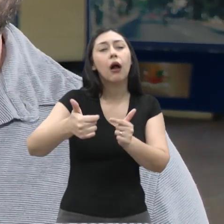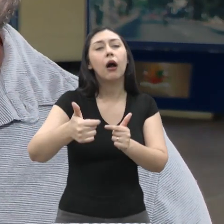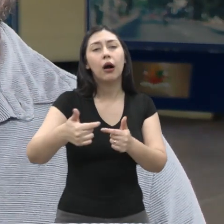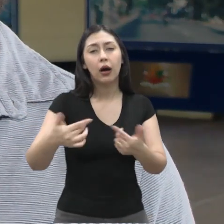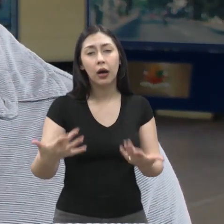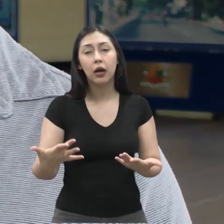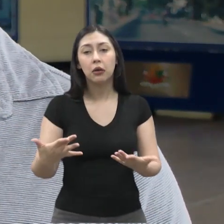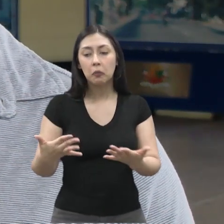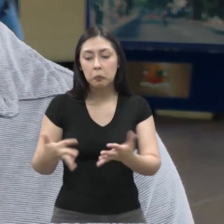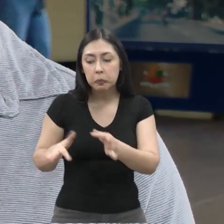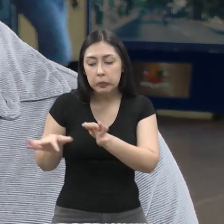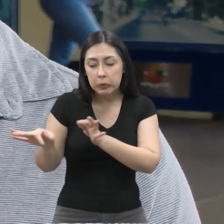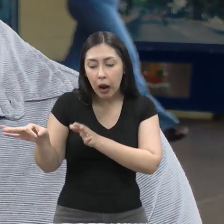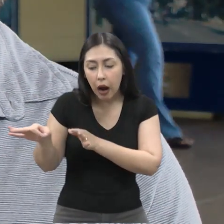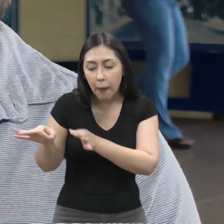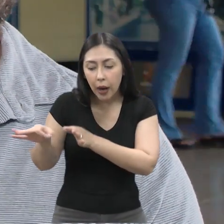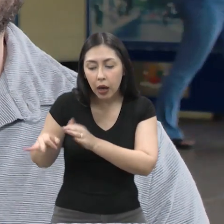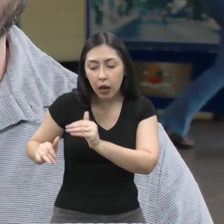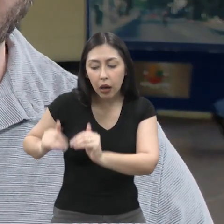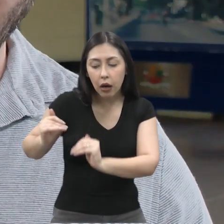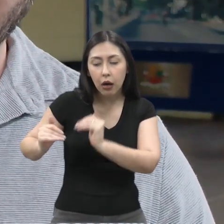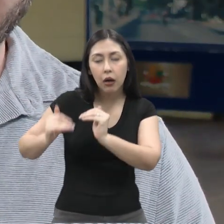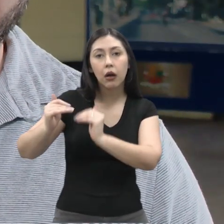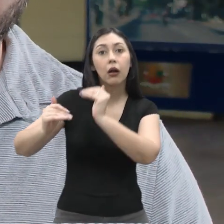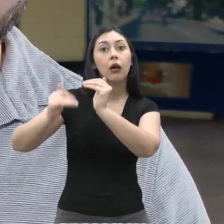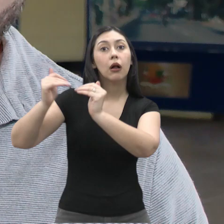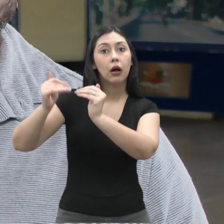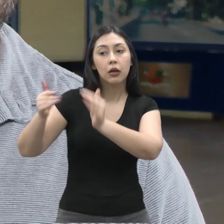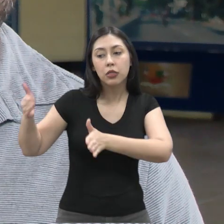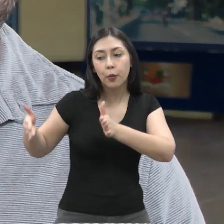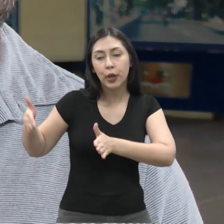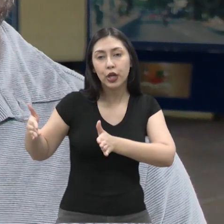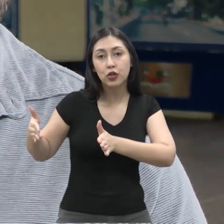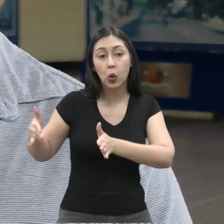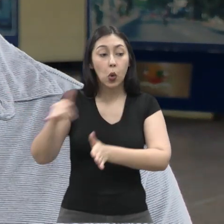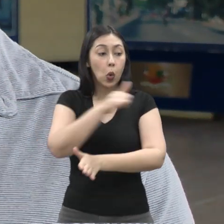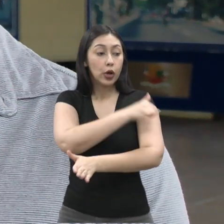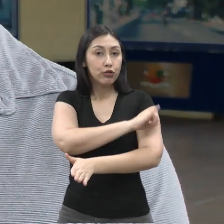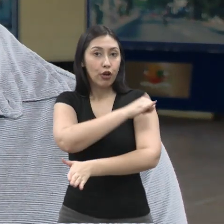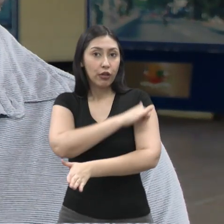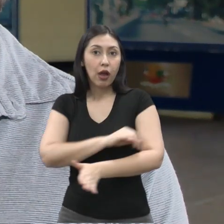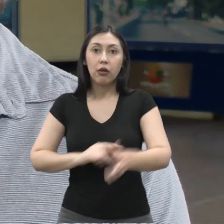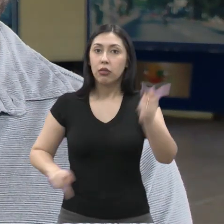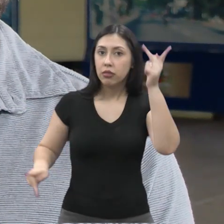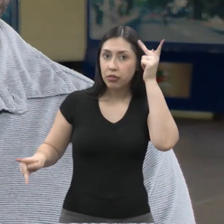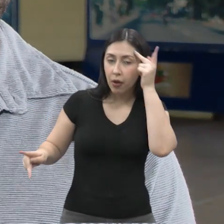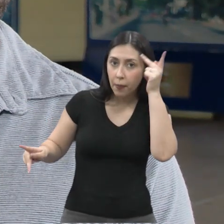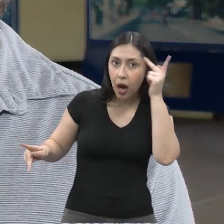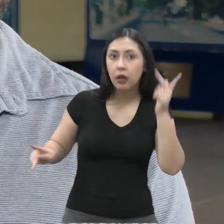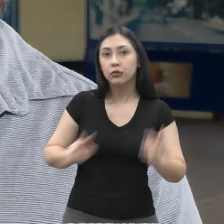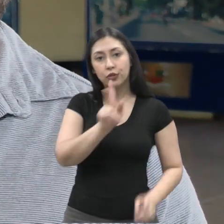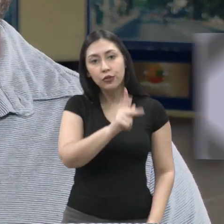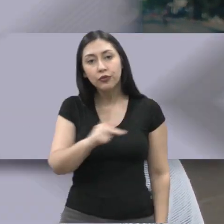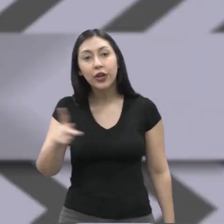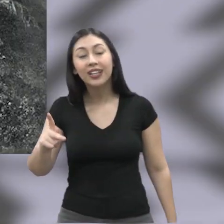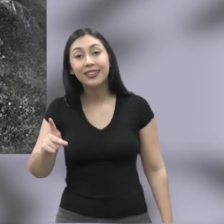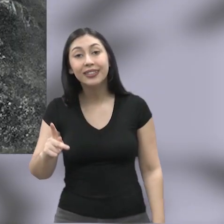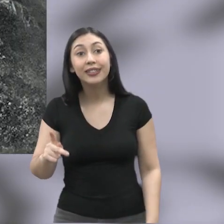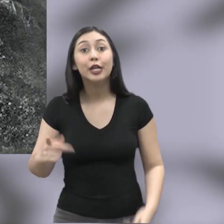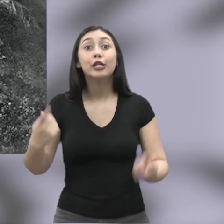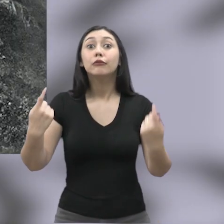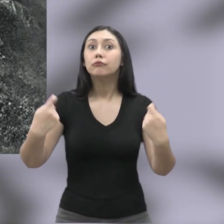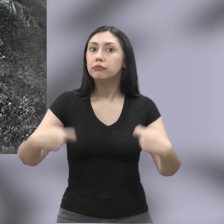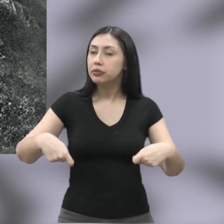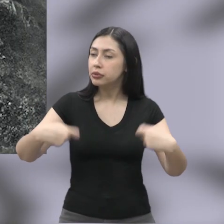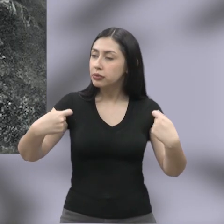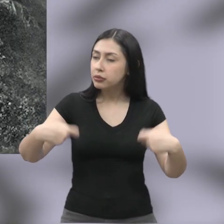que a cafeicultura é desenvolvida, né? Ela vem nesse eixo Rio de Janeiro, São Paulo, a partir do Vale. É uma cafeicultura